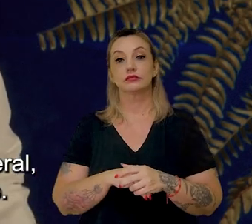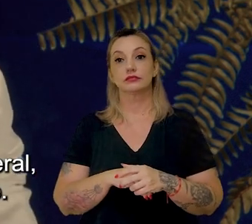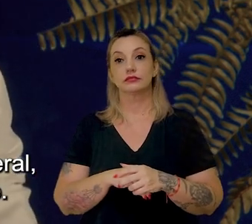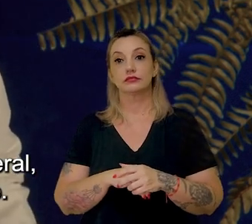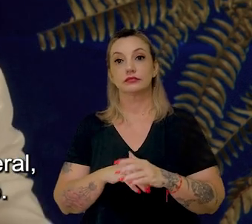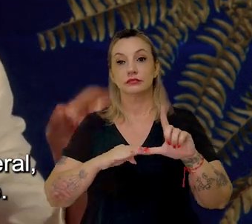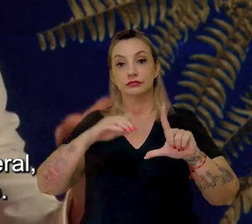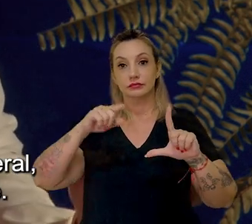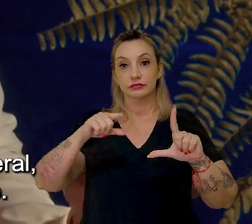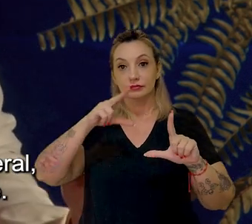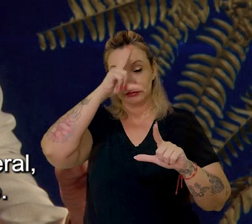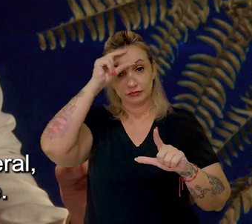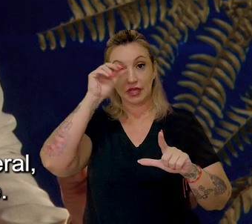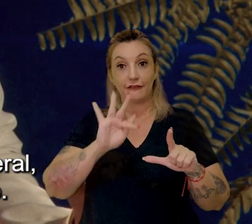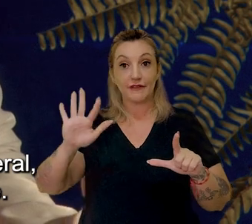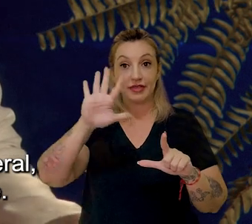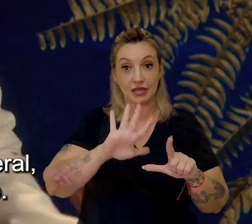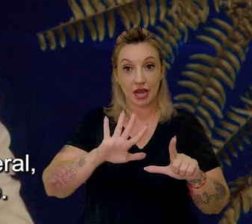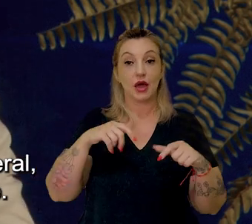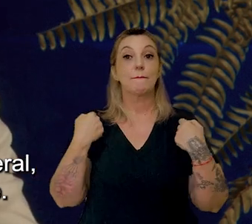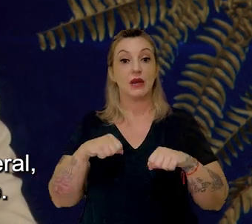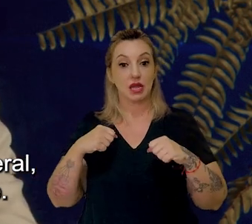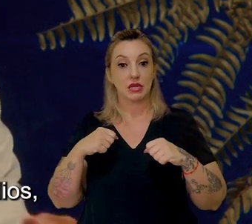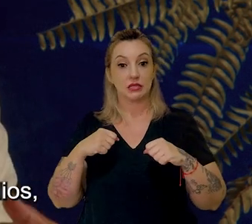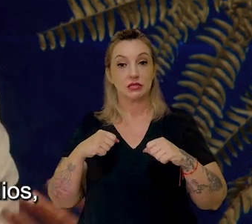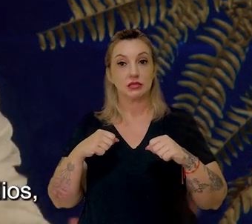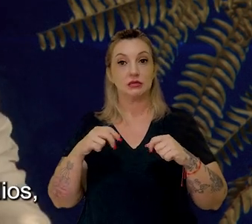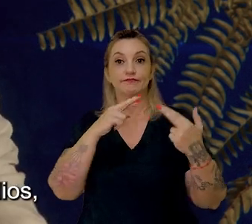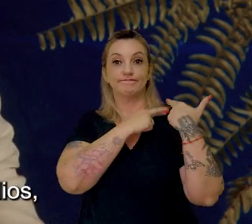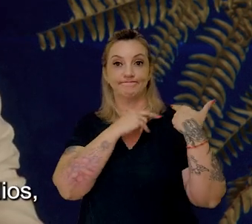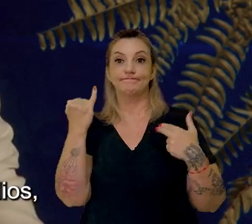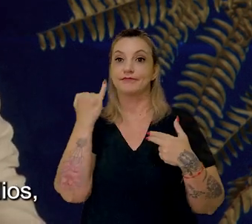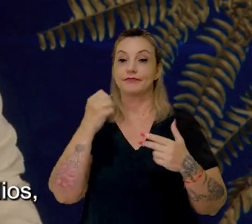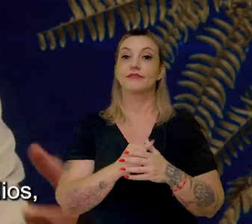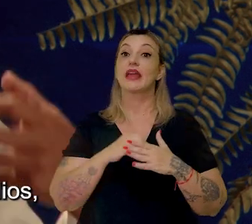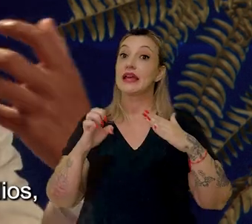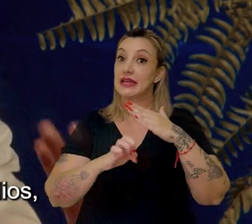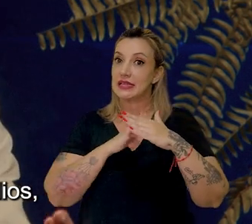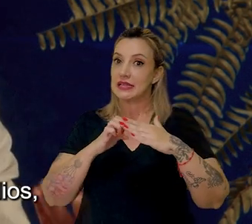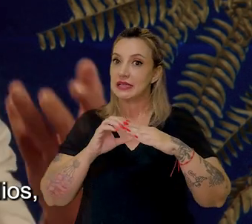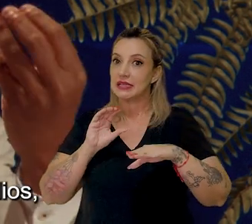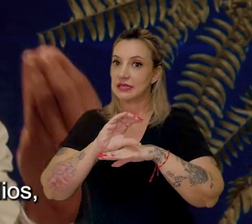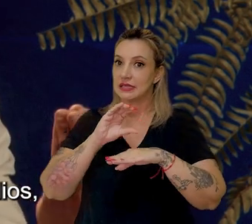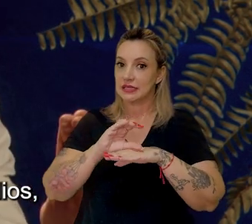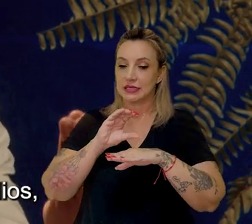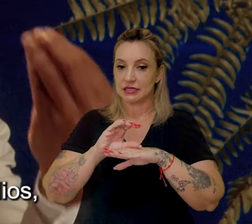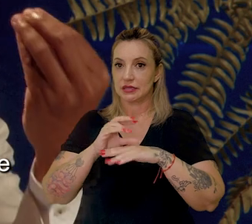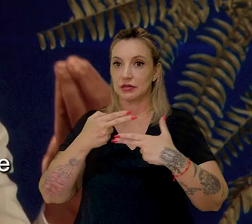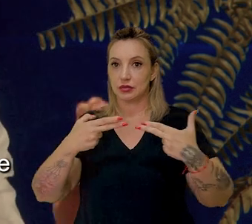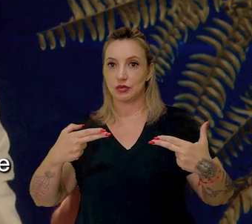uma escala Municipal uma escala Federal ele tem uma responsabilidade grande agora as empresas que vão fornecer os